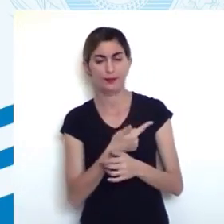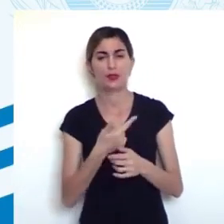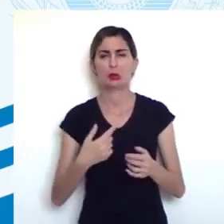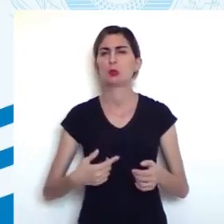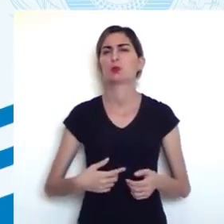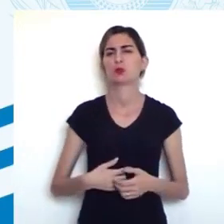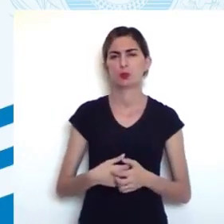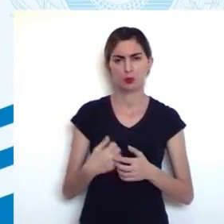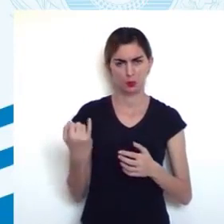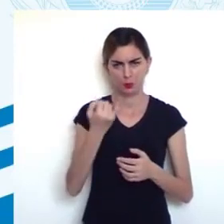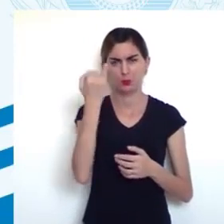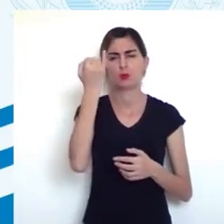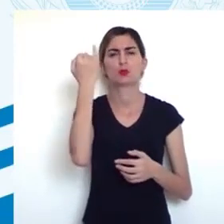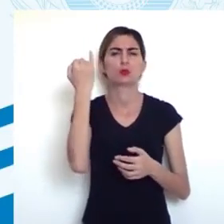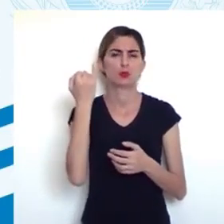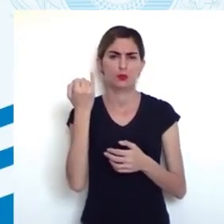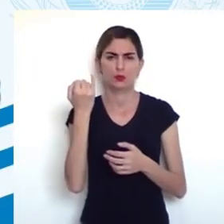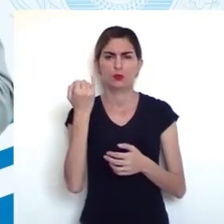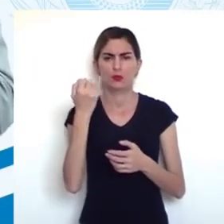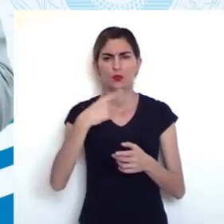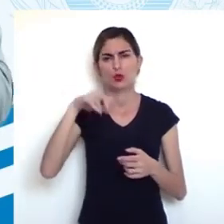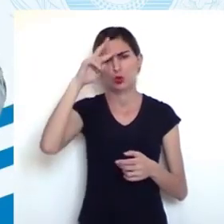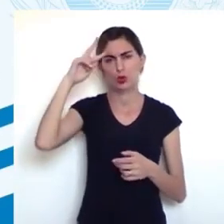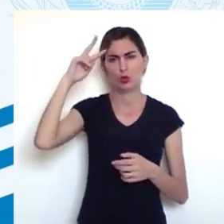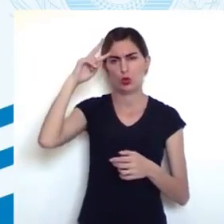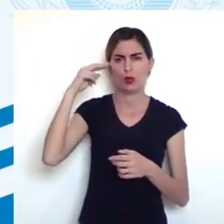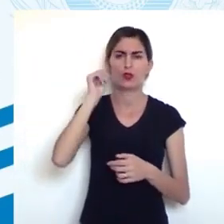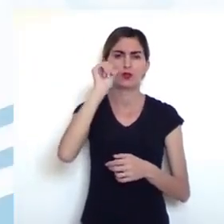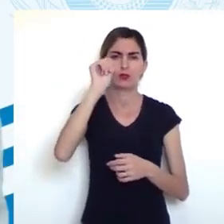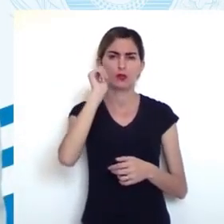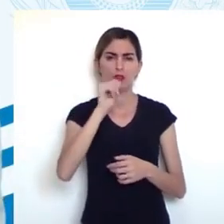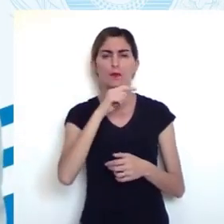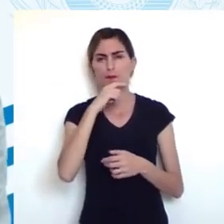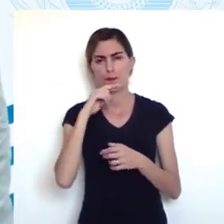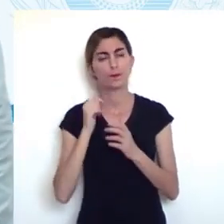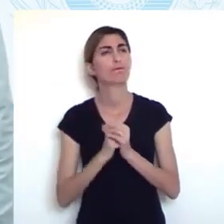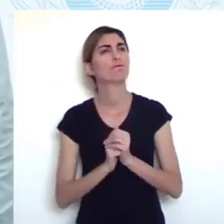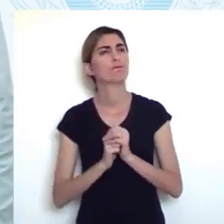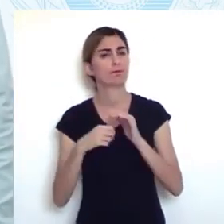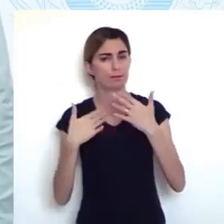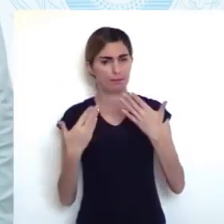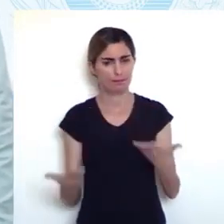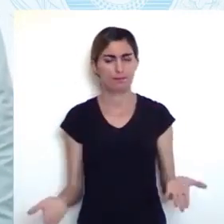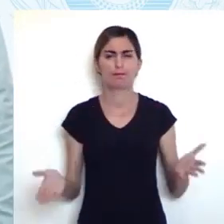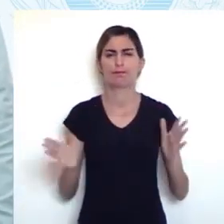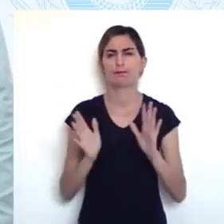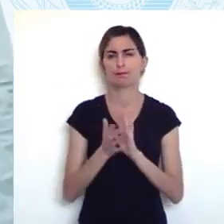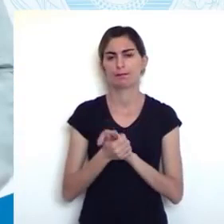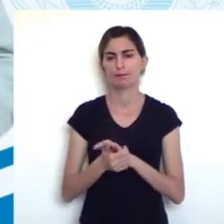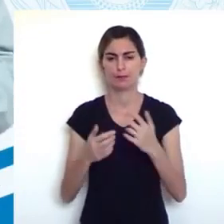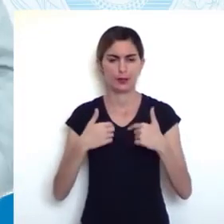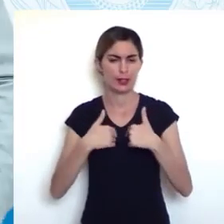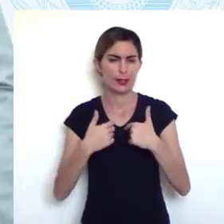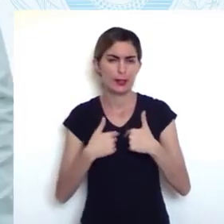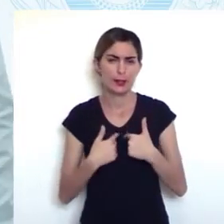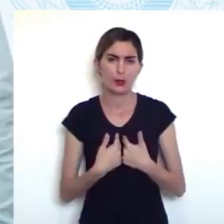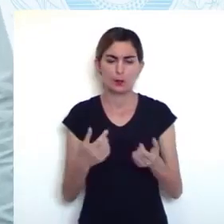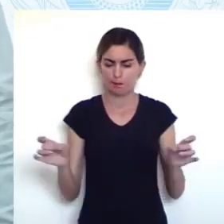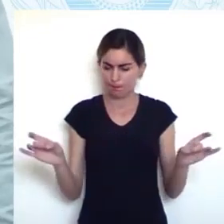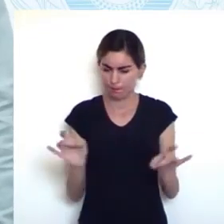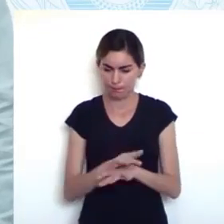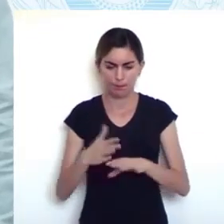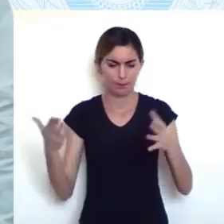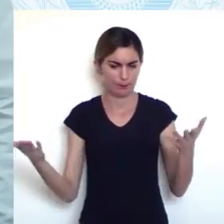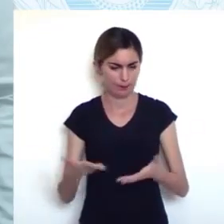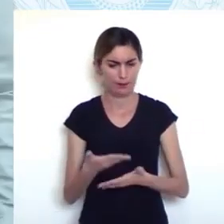grande relevância para a história das mulheres. Pessoal, eu encerro por aqui a